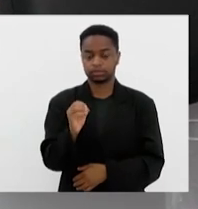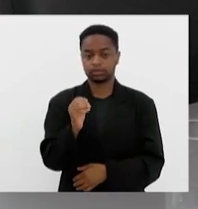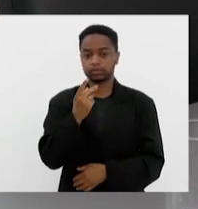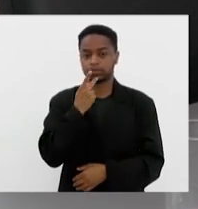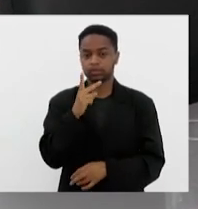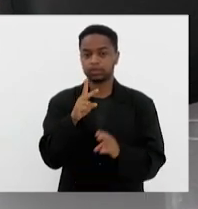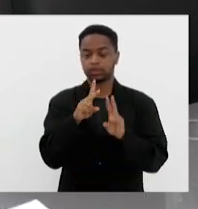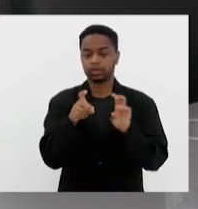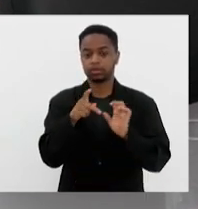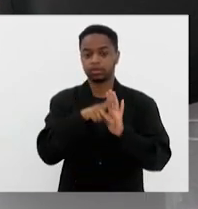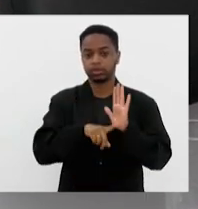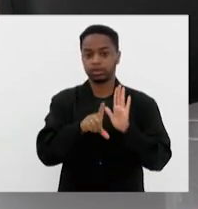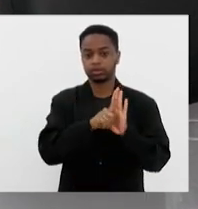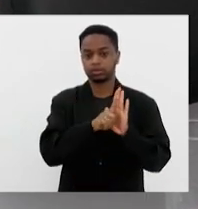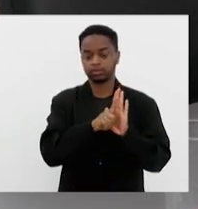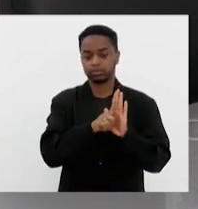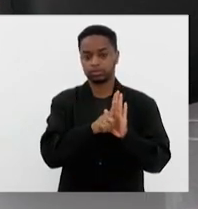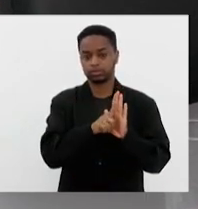o projeto de lei